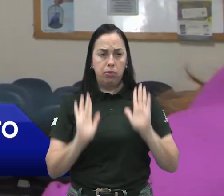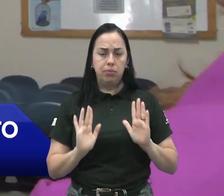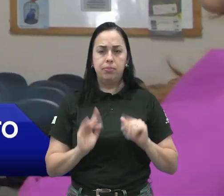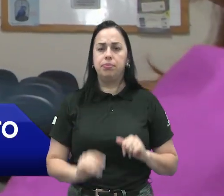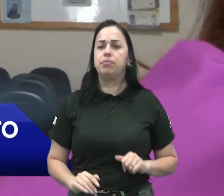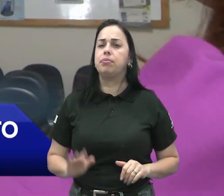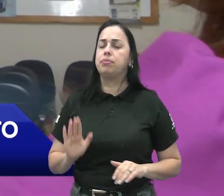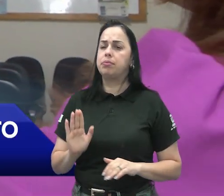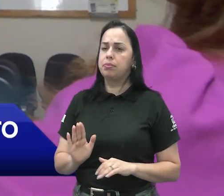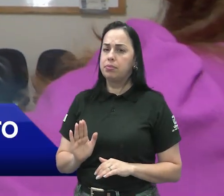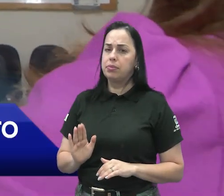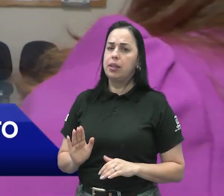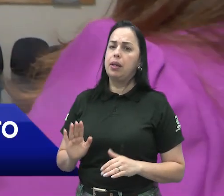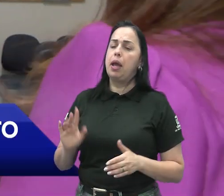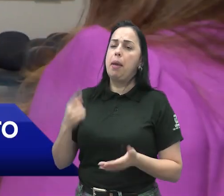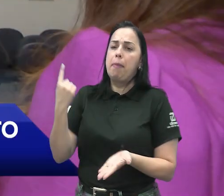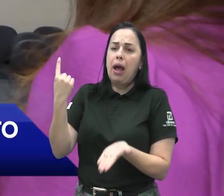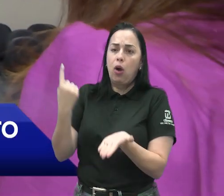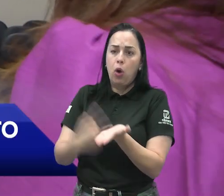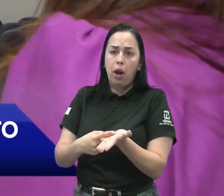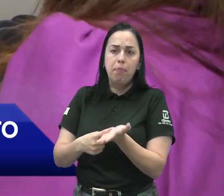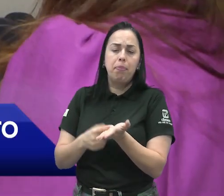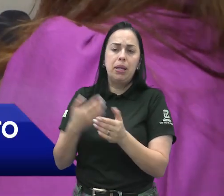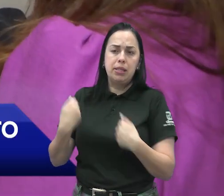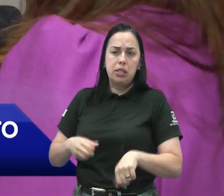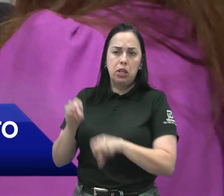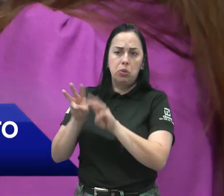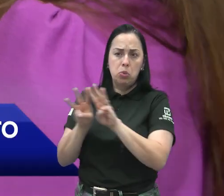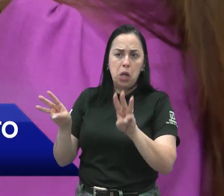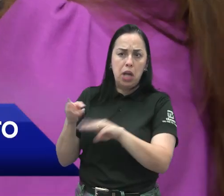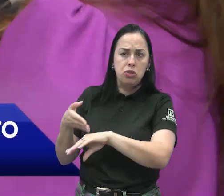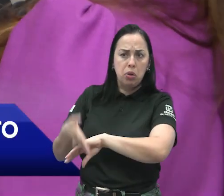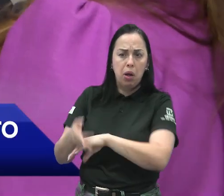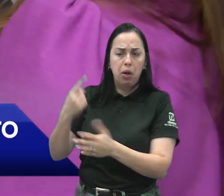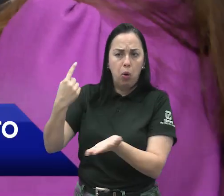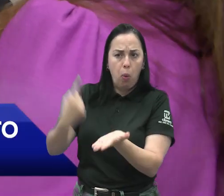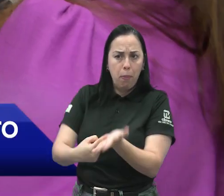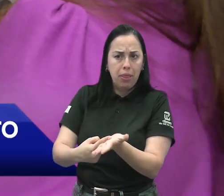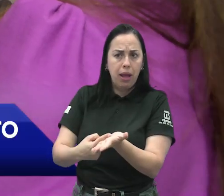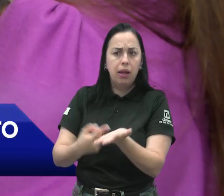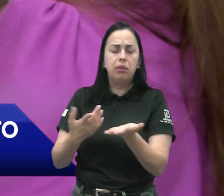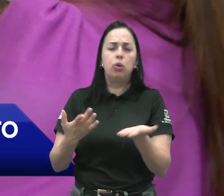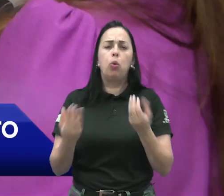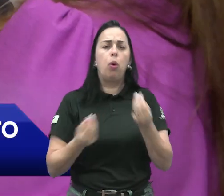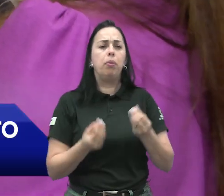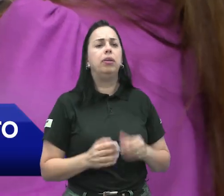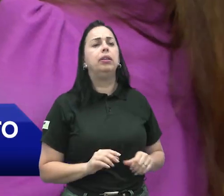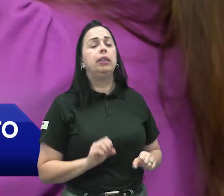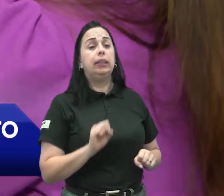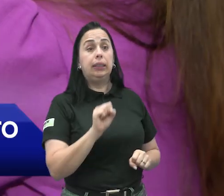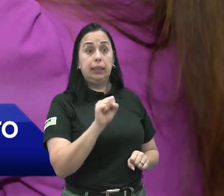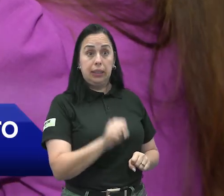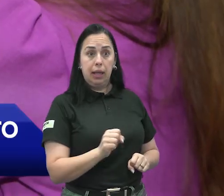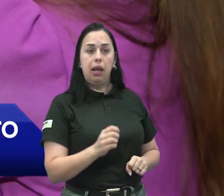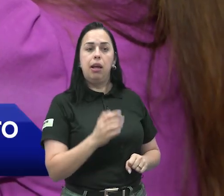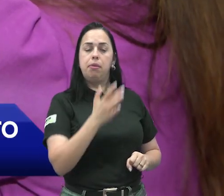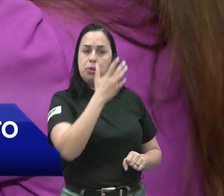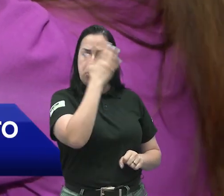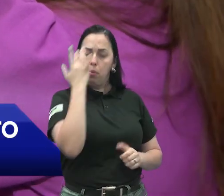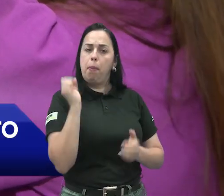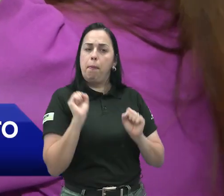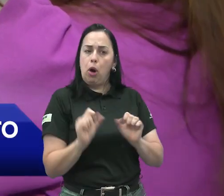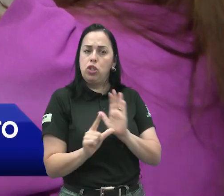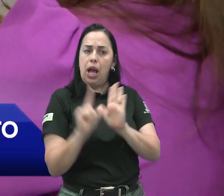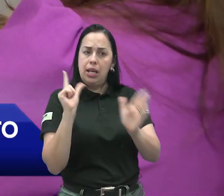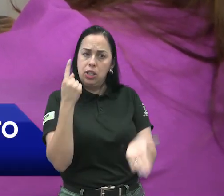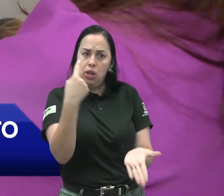esquema normal de atendimento. E aí, para agendar aqui, tem que ser pela internet? Explica como as pessoas fazem para poder fazer esse agendamento. Sim, as pessoas